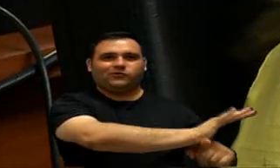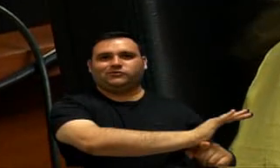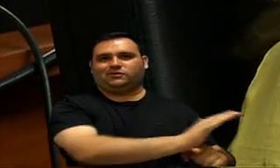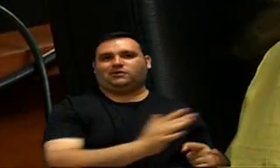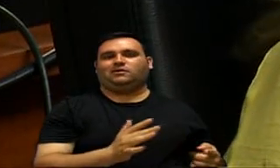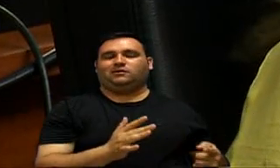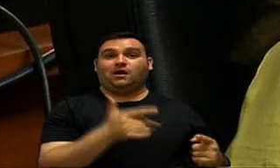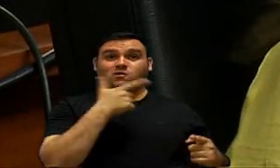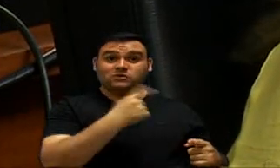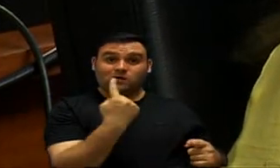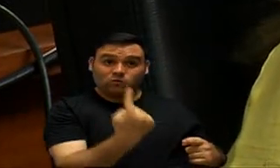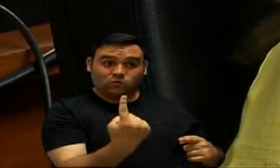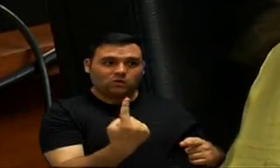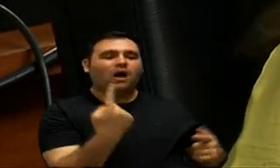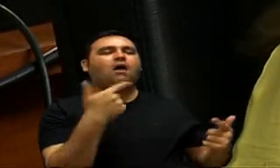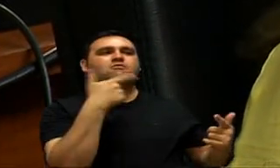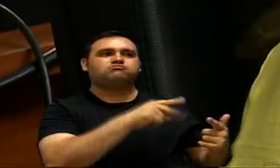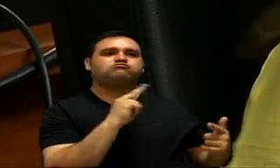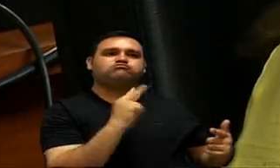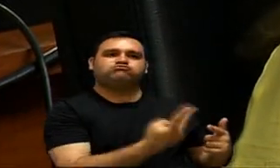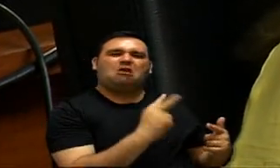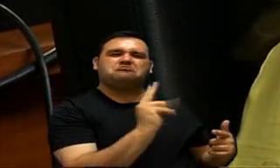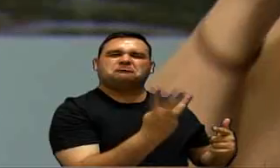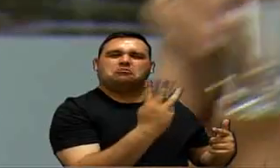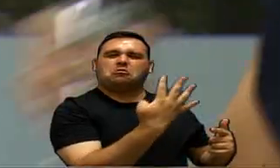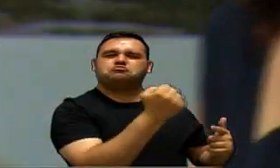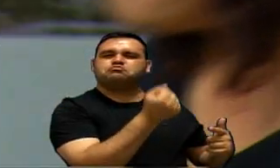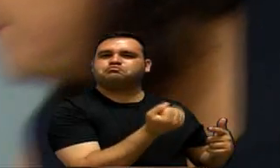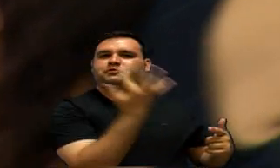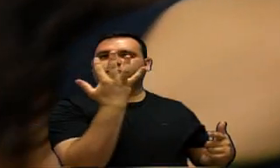gente vai salvar todos. A minha fala aqui...